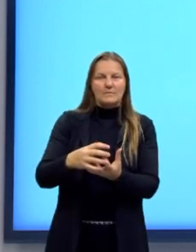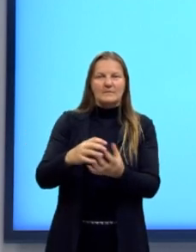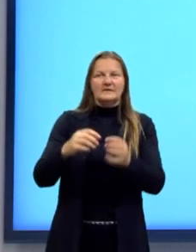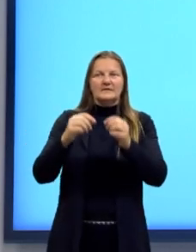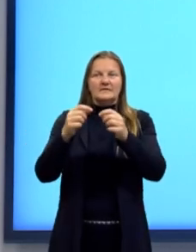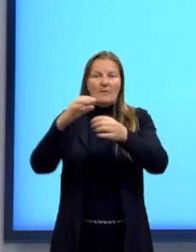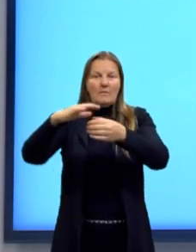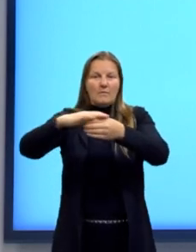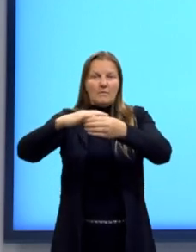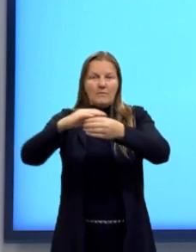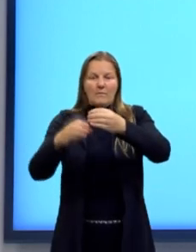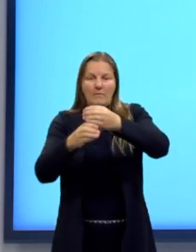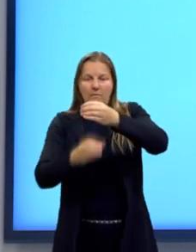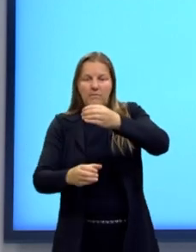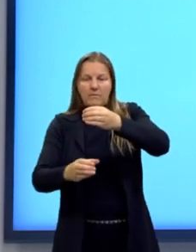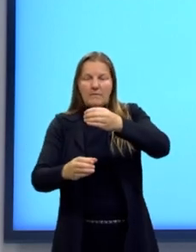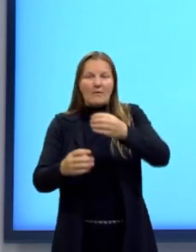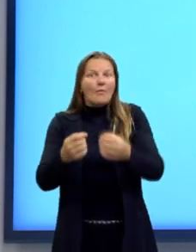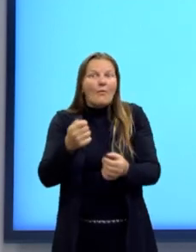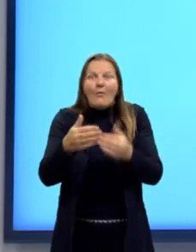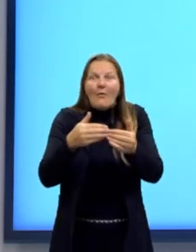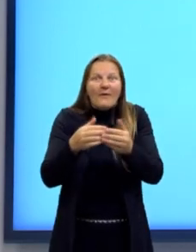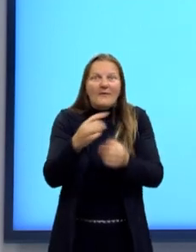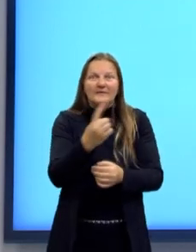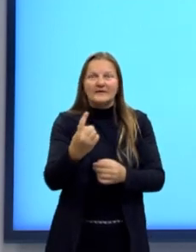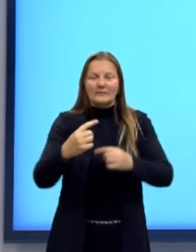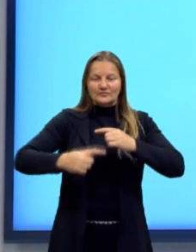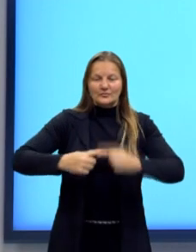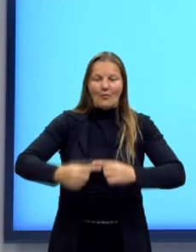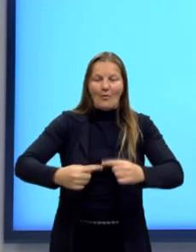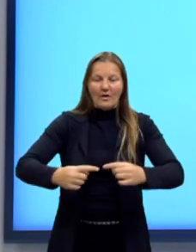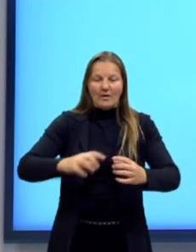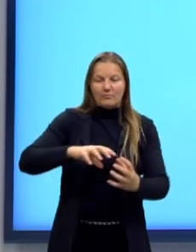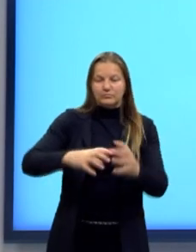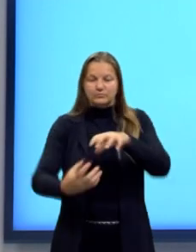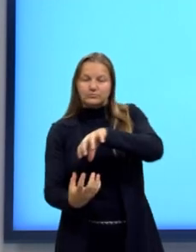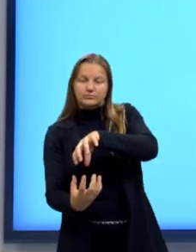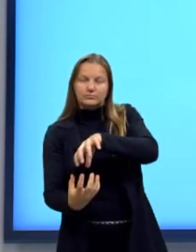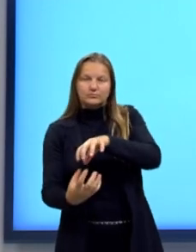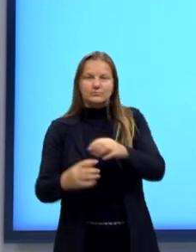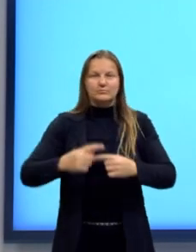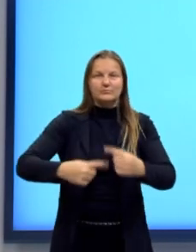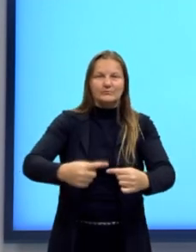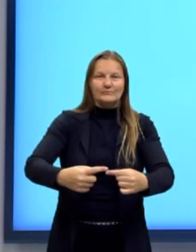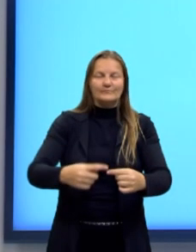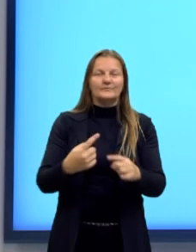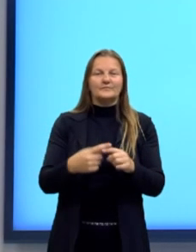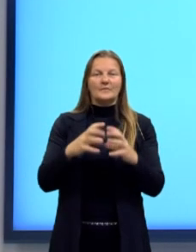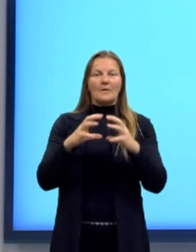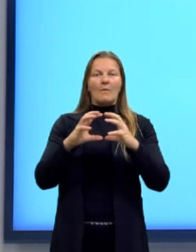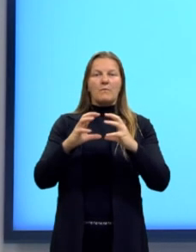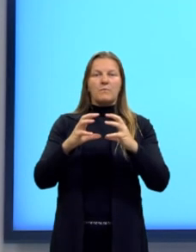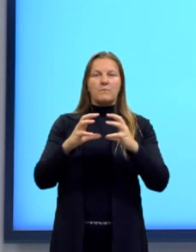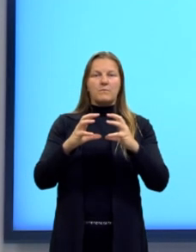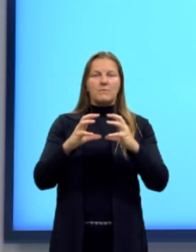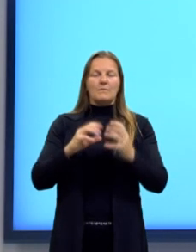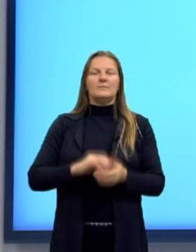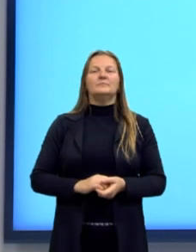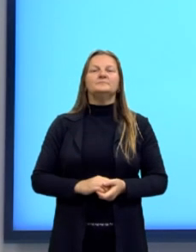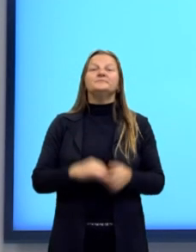figura ela pode então rolar né por isso que caracteriza então um corpo redondo e